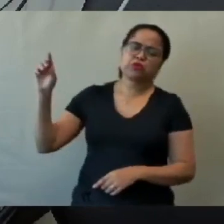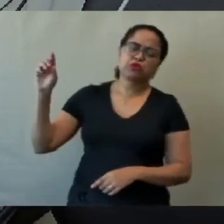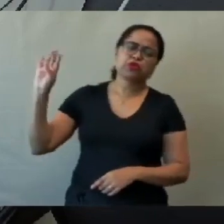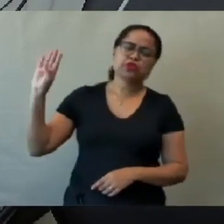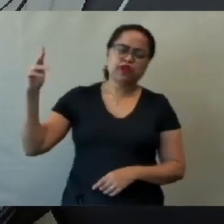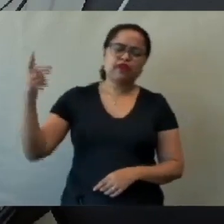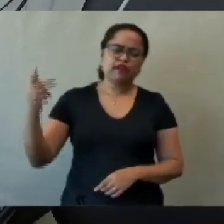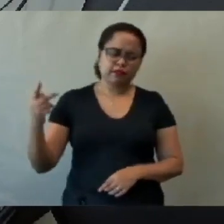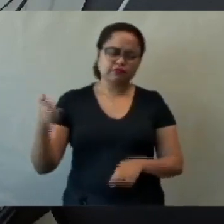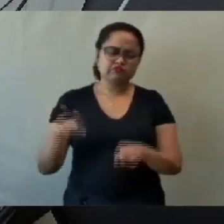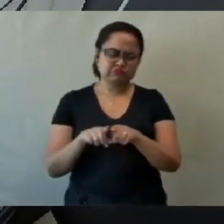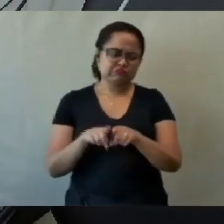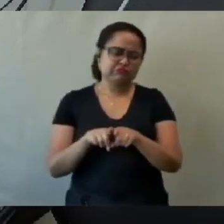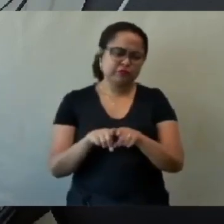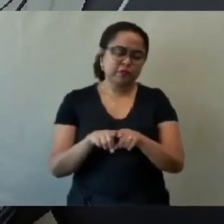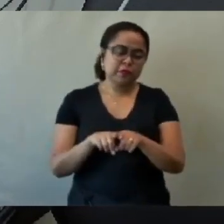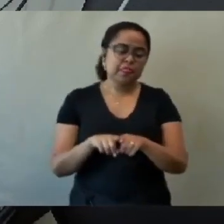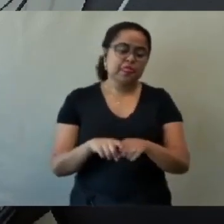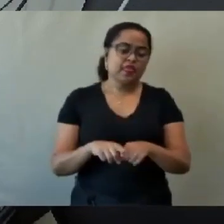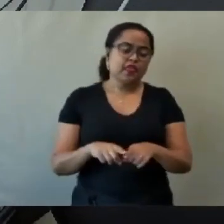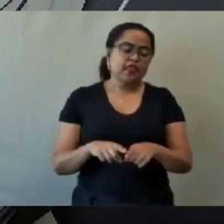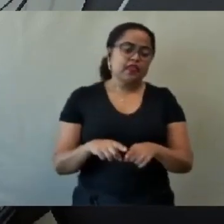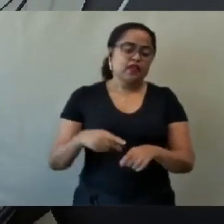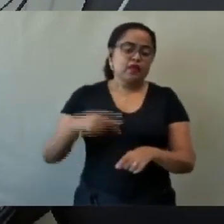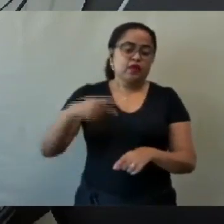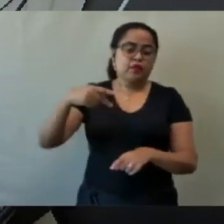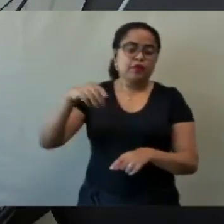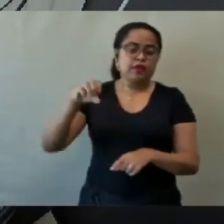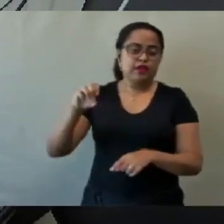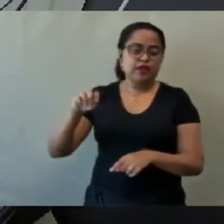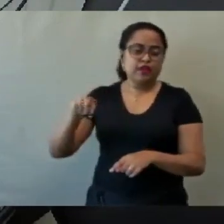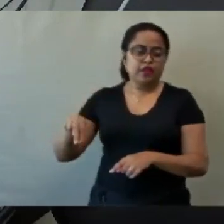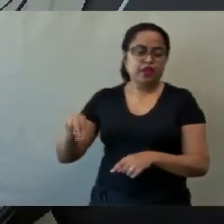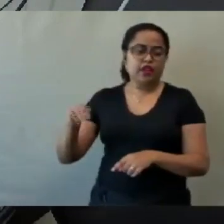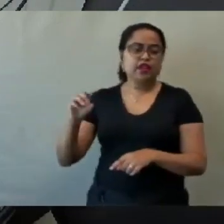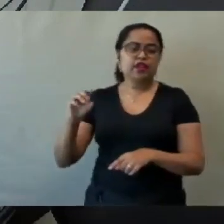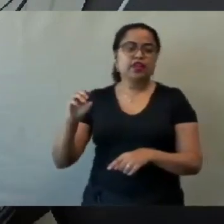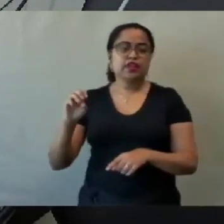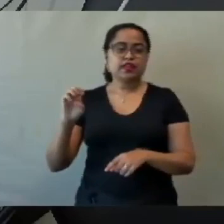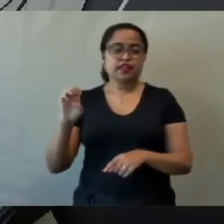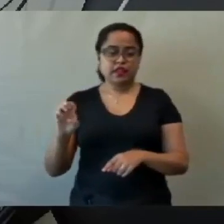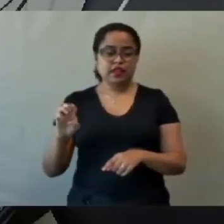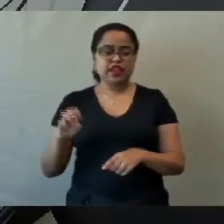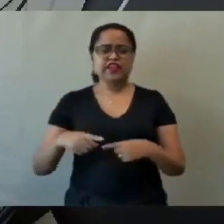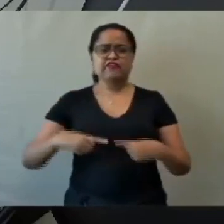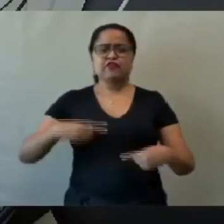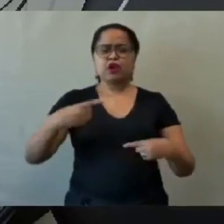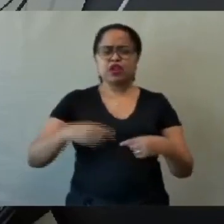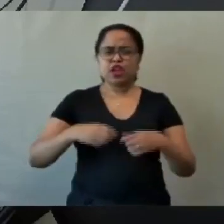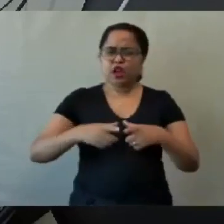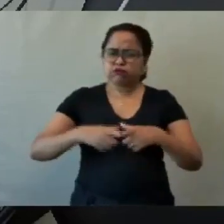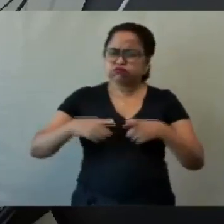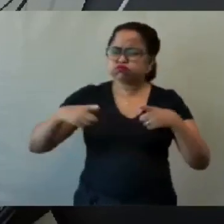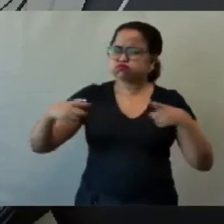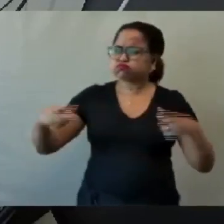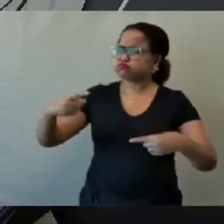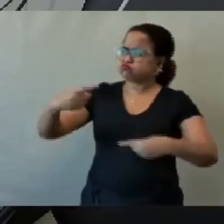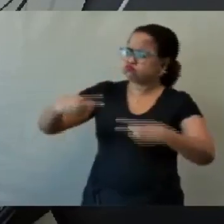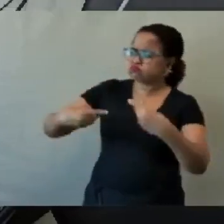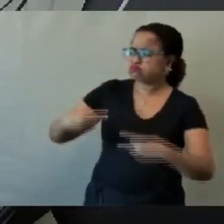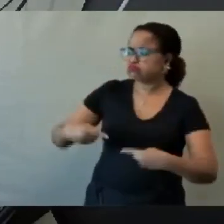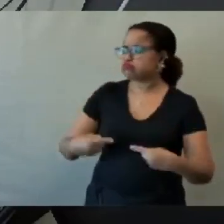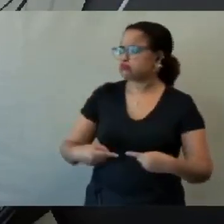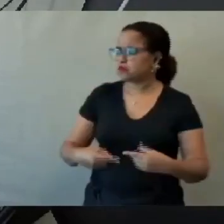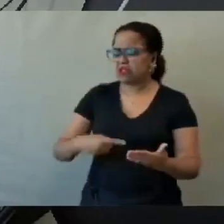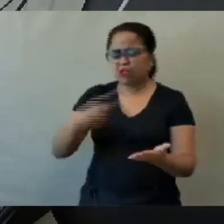Educação é preciso, que foi amplamente debatido, né? E é preciso ser cumprido com